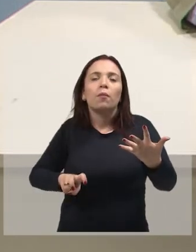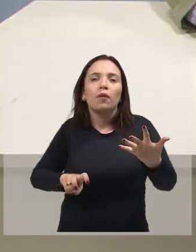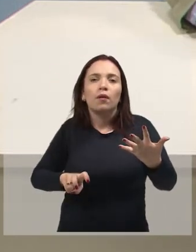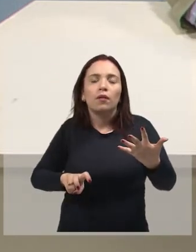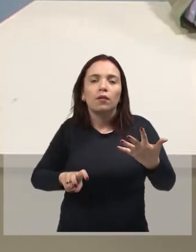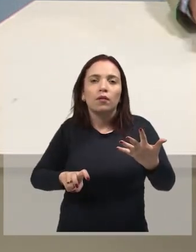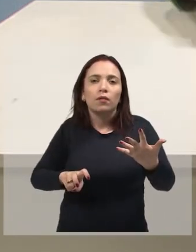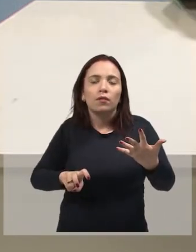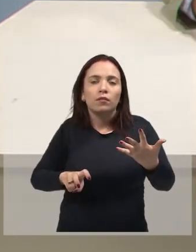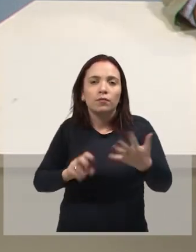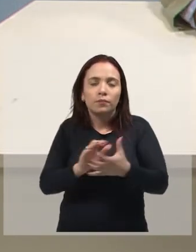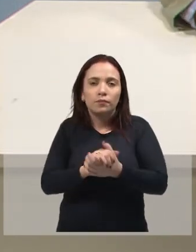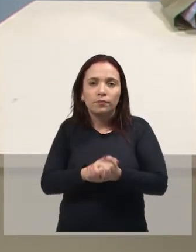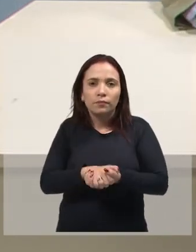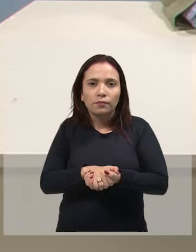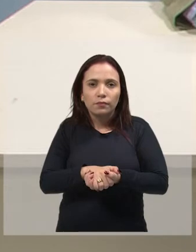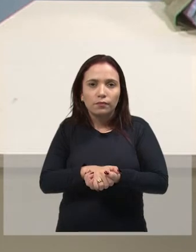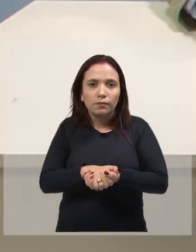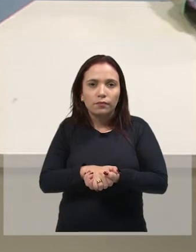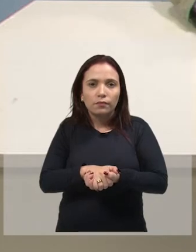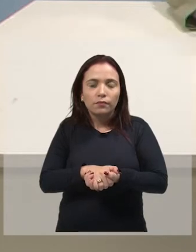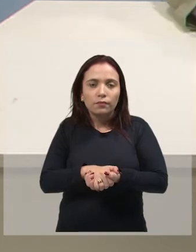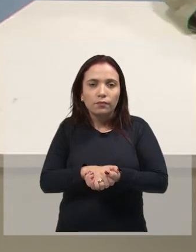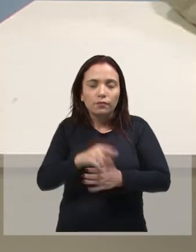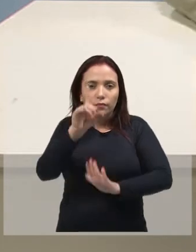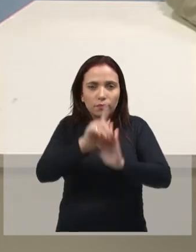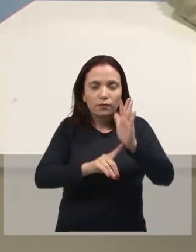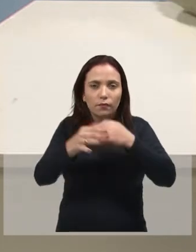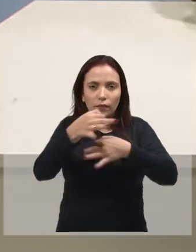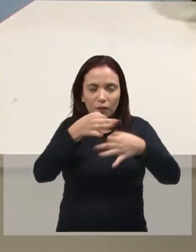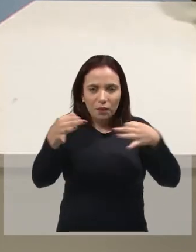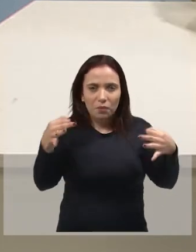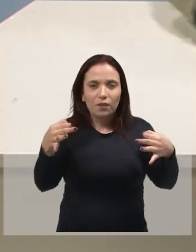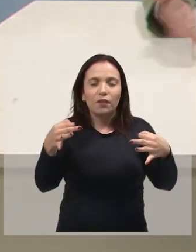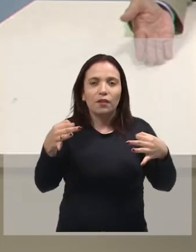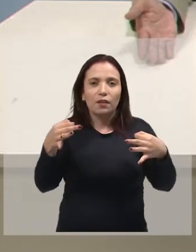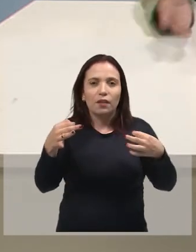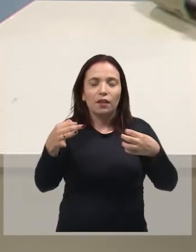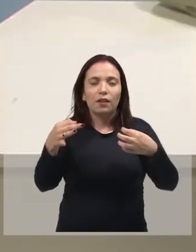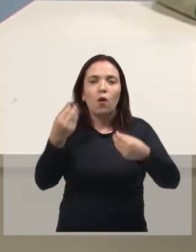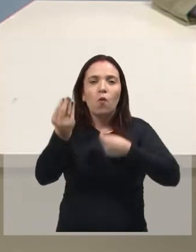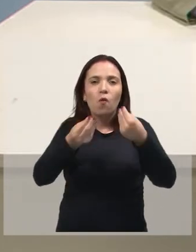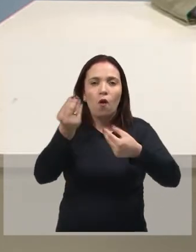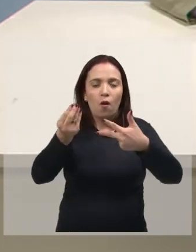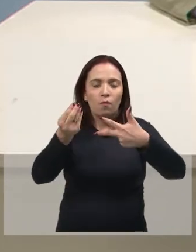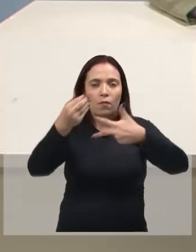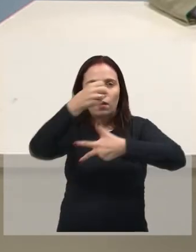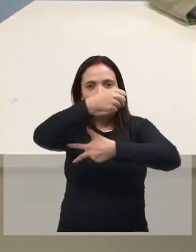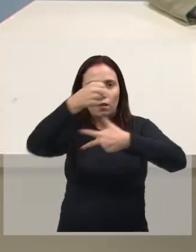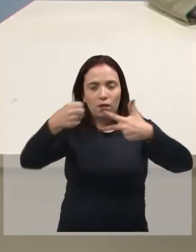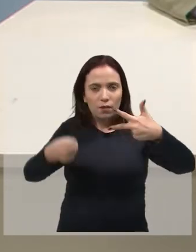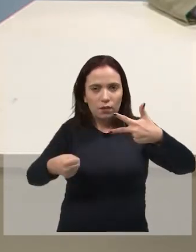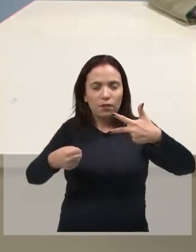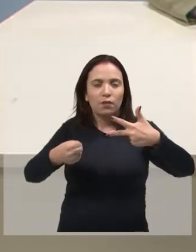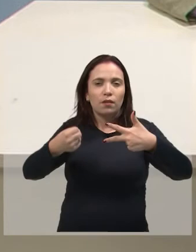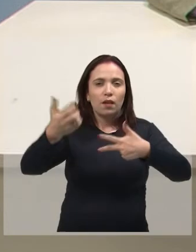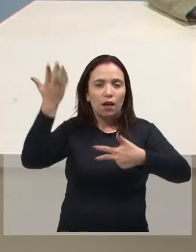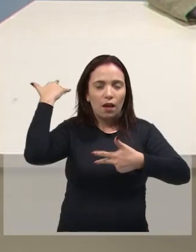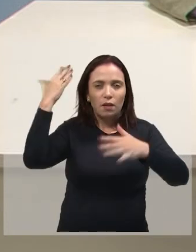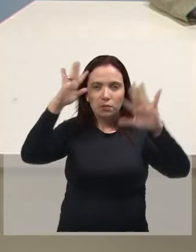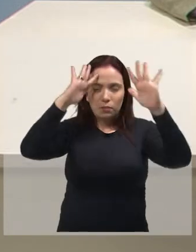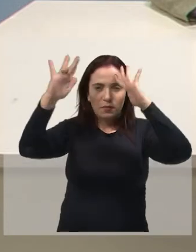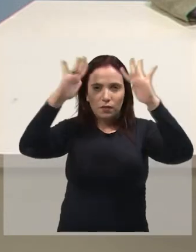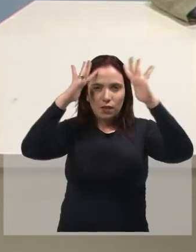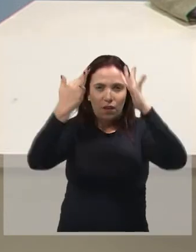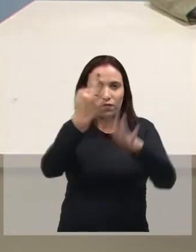manutenção, né, inequívoca, né, da democracia, mesmo divisível pelos três poderes, né, lá de Montesquieu, pensador